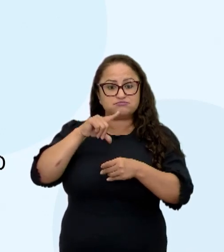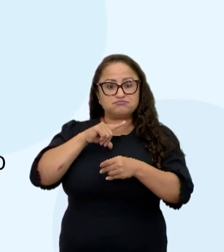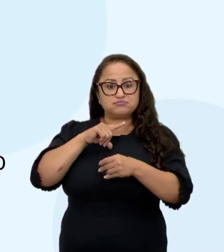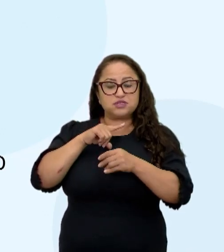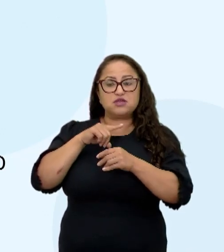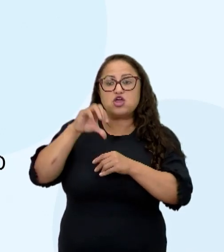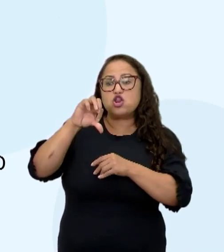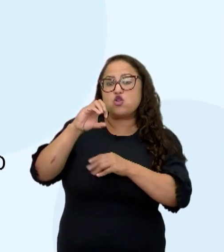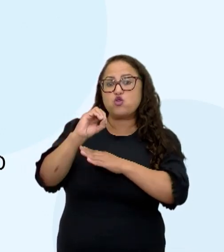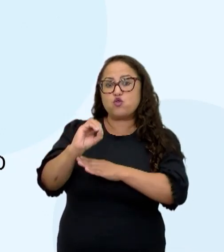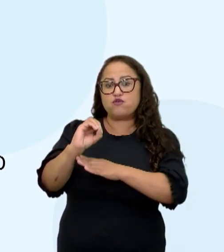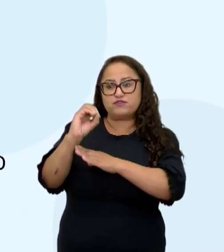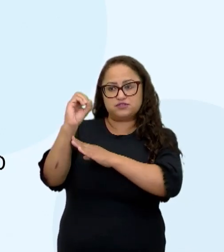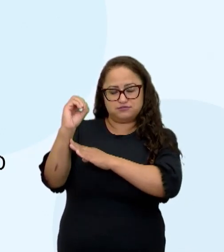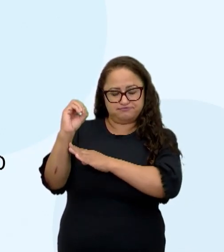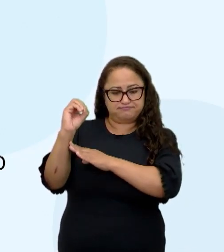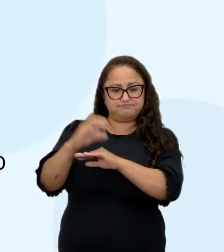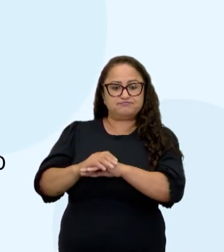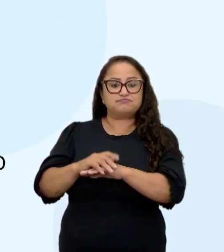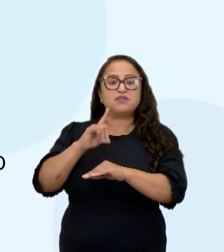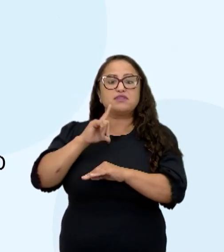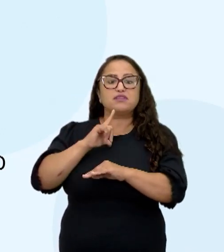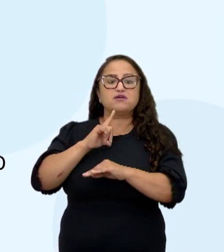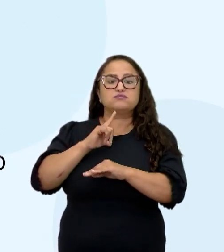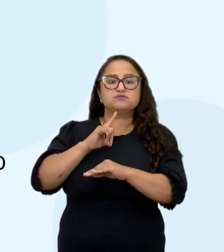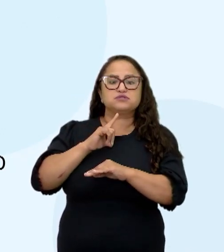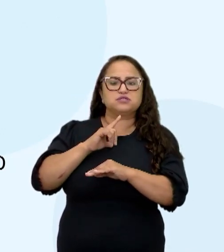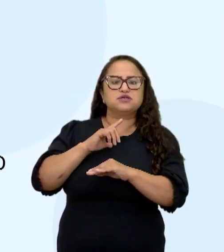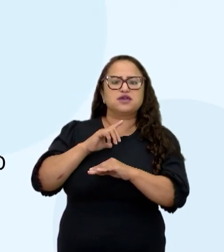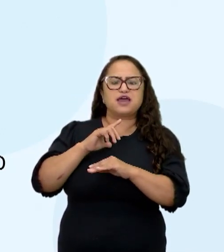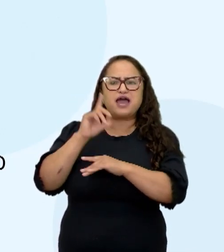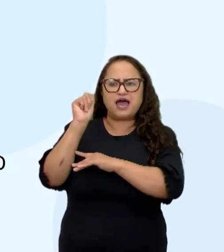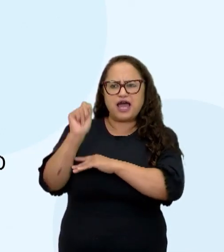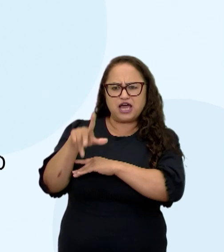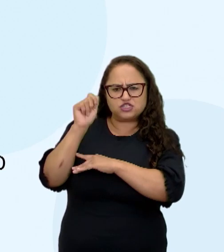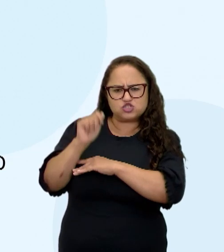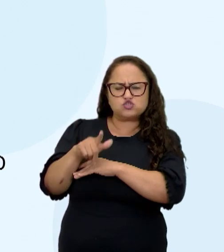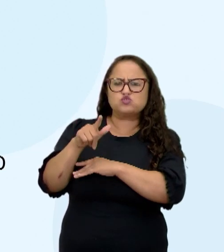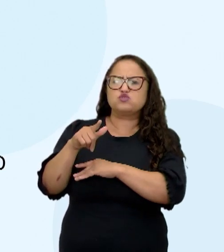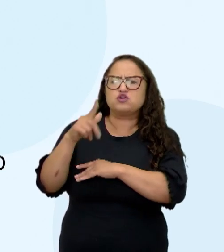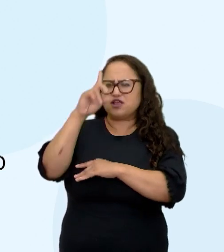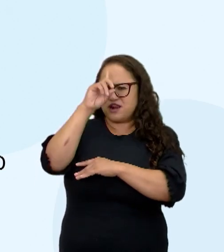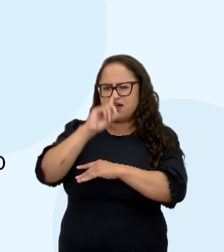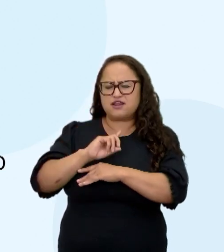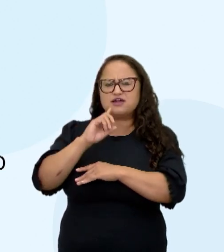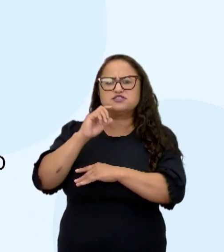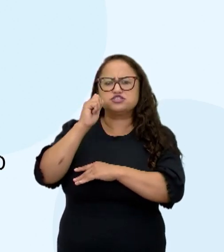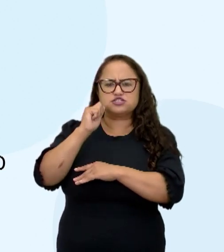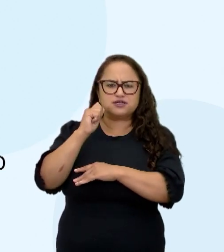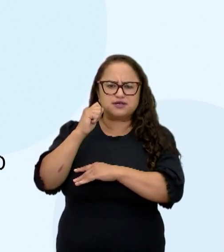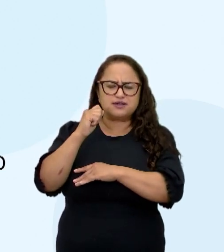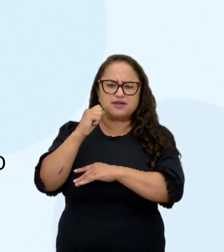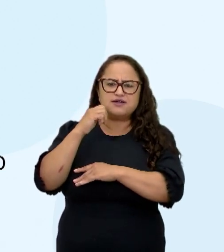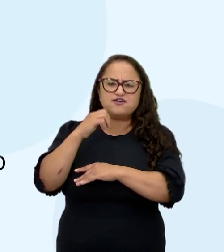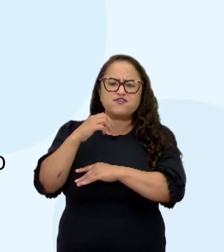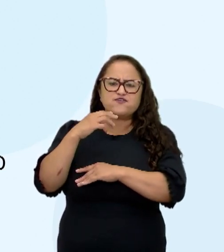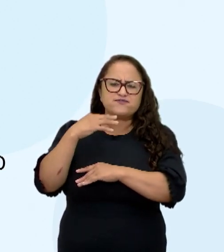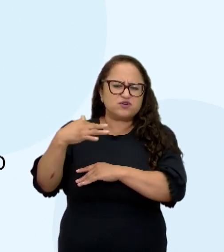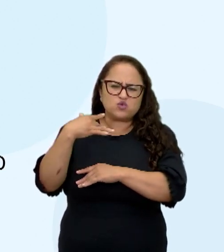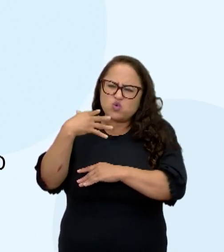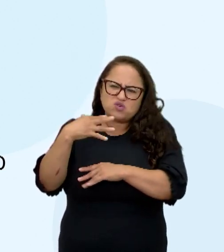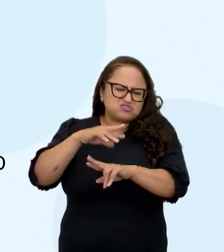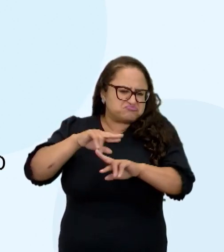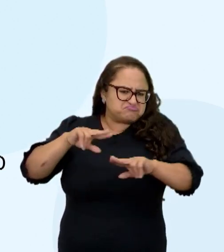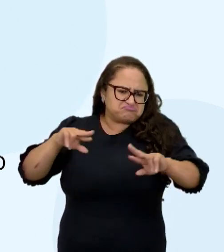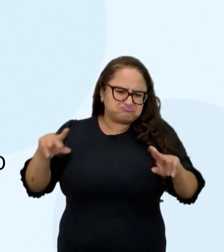é um ângulo de 90. Então, tenho quadrados aí em azul, azul claro, laranja, amarelo, verde, roxo, rosa. Só que são